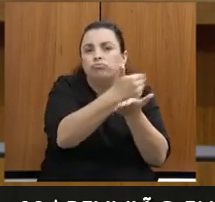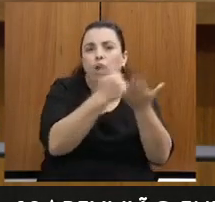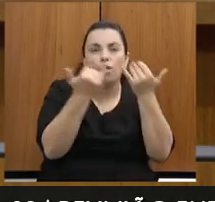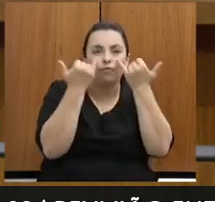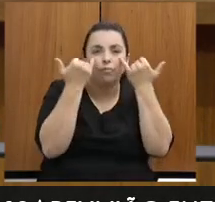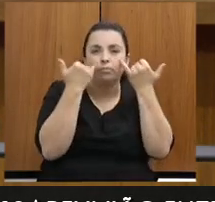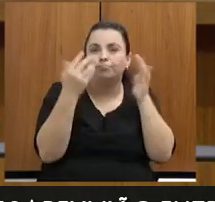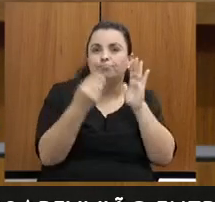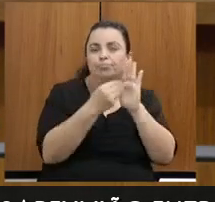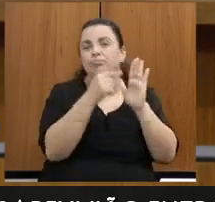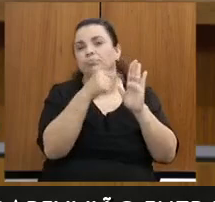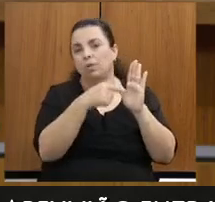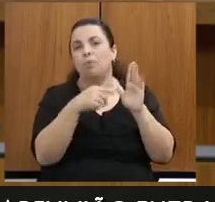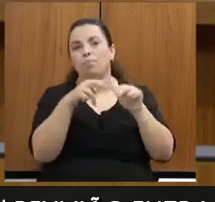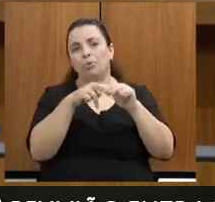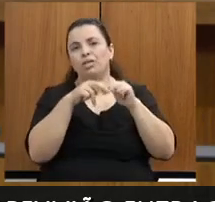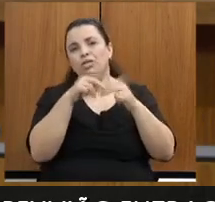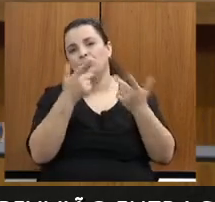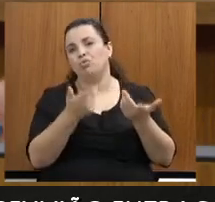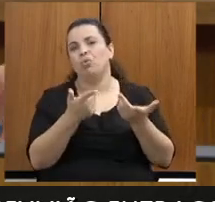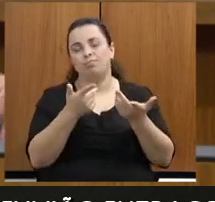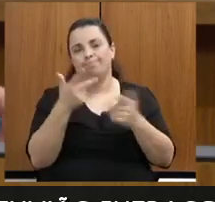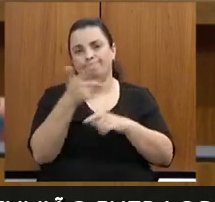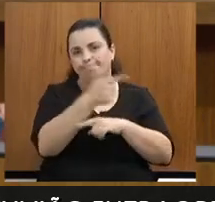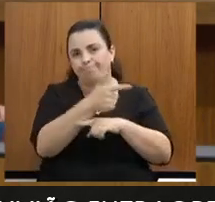relativamente a balística